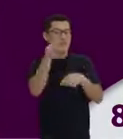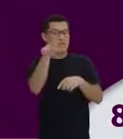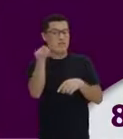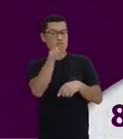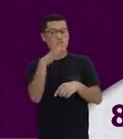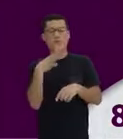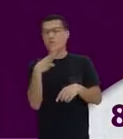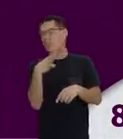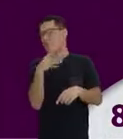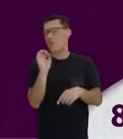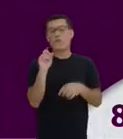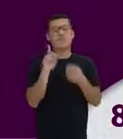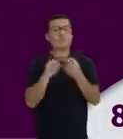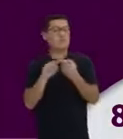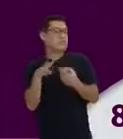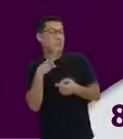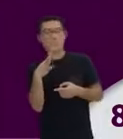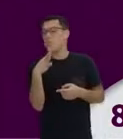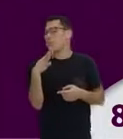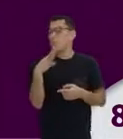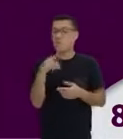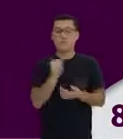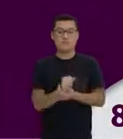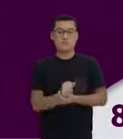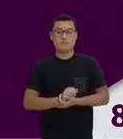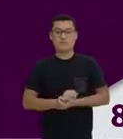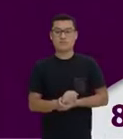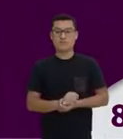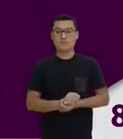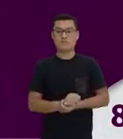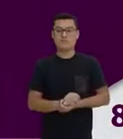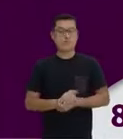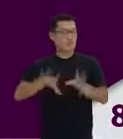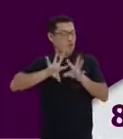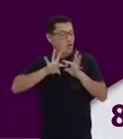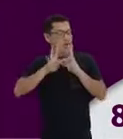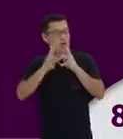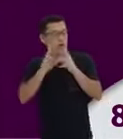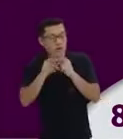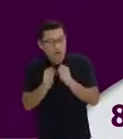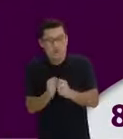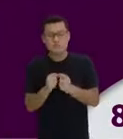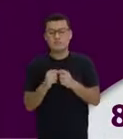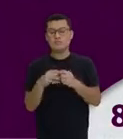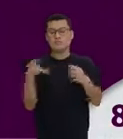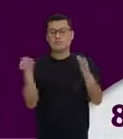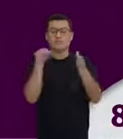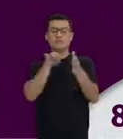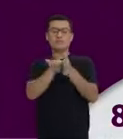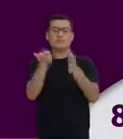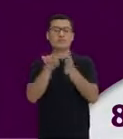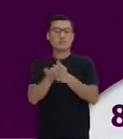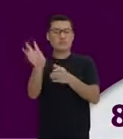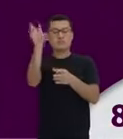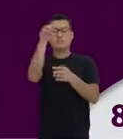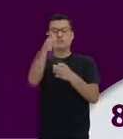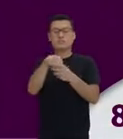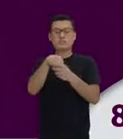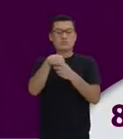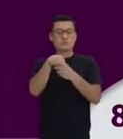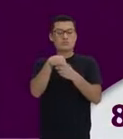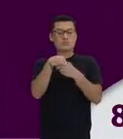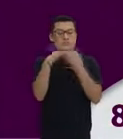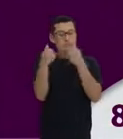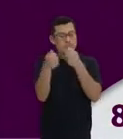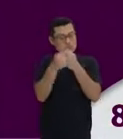conhece que você não conhece então até o momento toda a questão norteadora dessa aula está muito